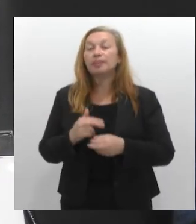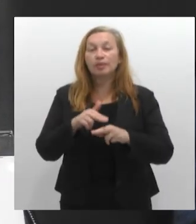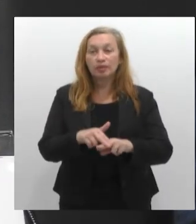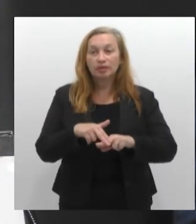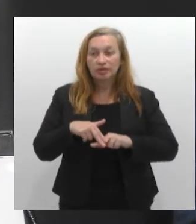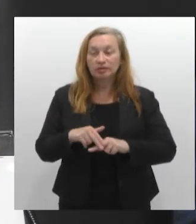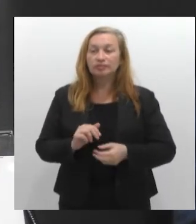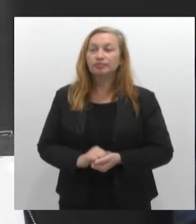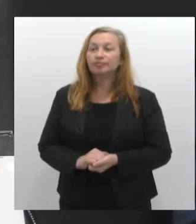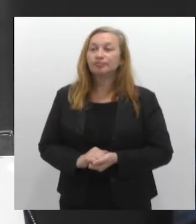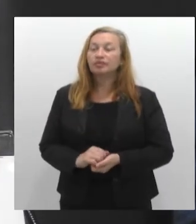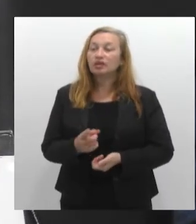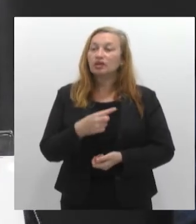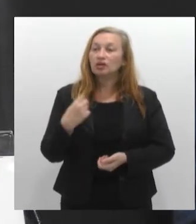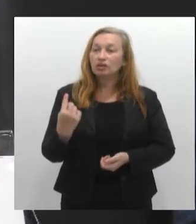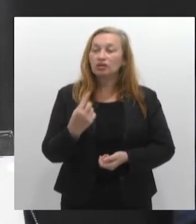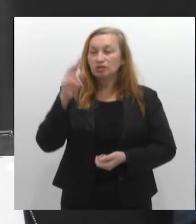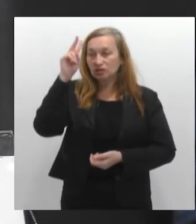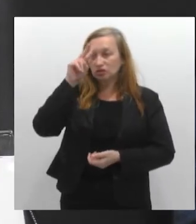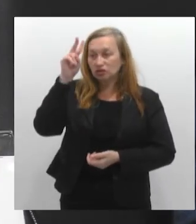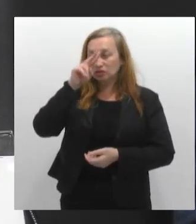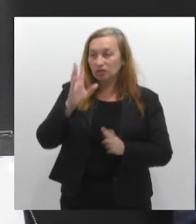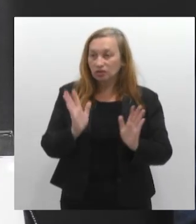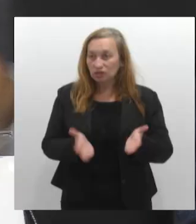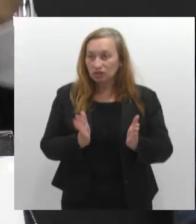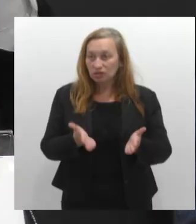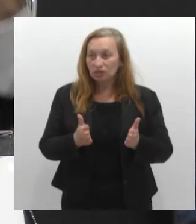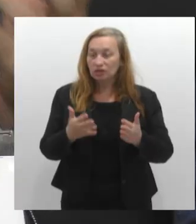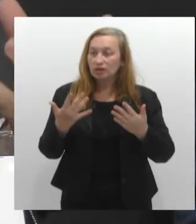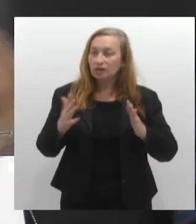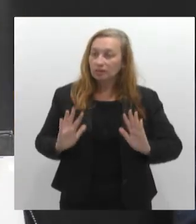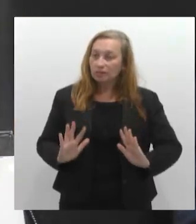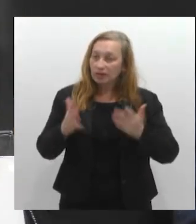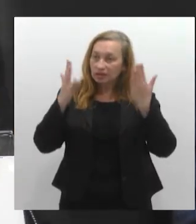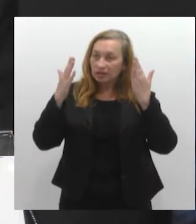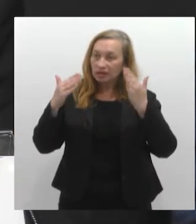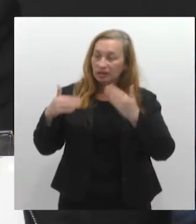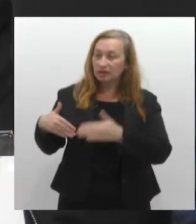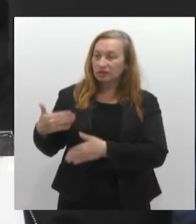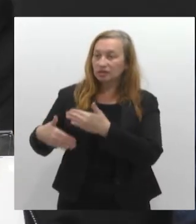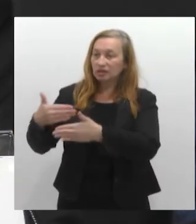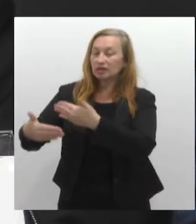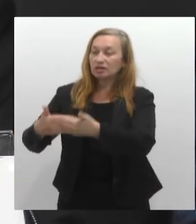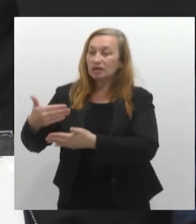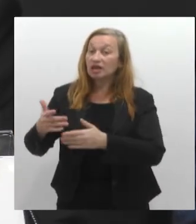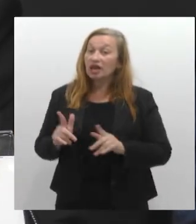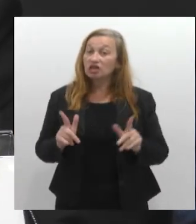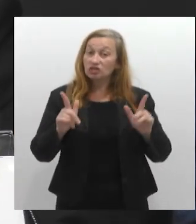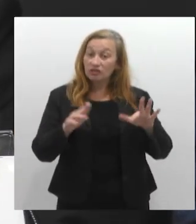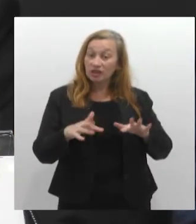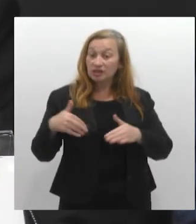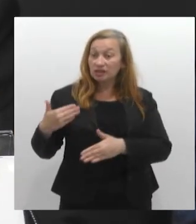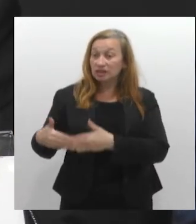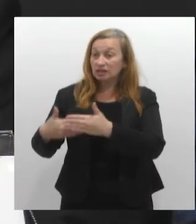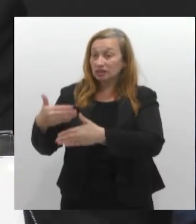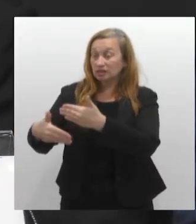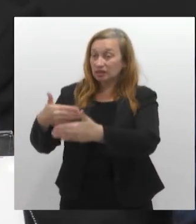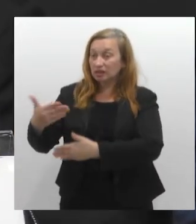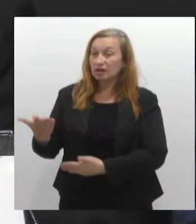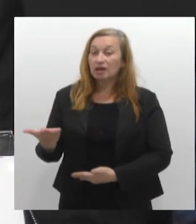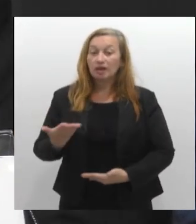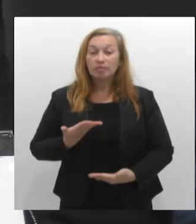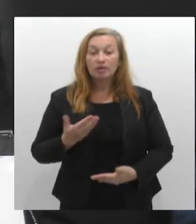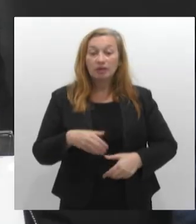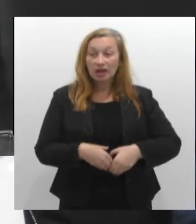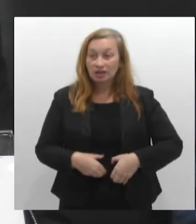Portanto, que a nossa história de hoje seja para celebrar um legado. E a diferença de legado, querido